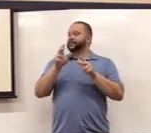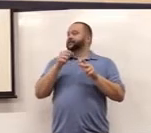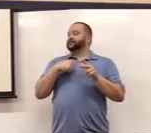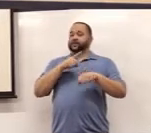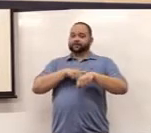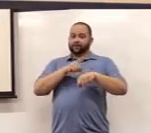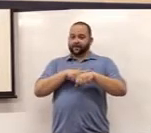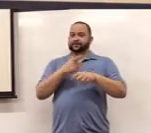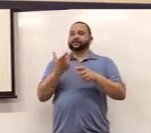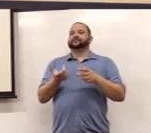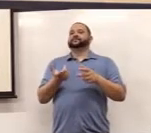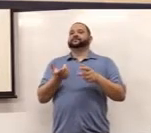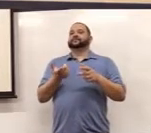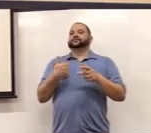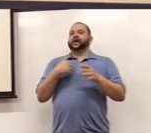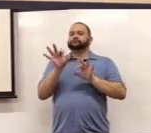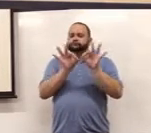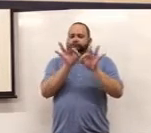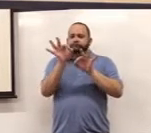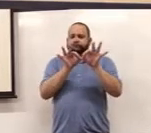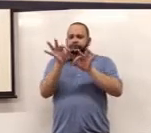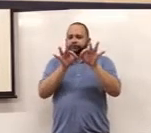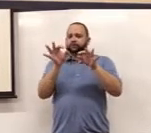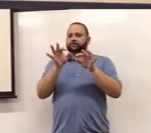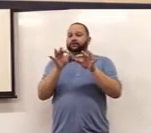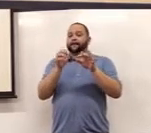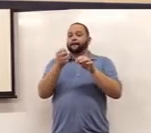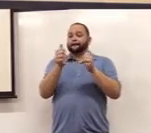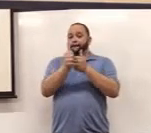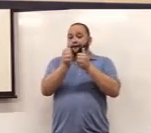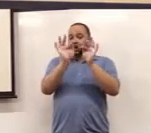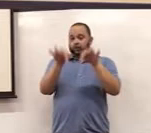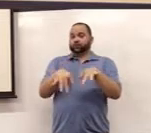das variações, né? A gente já está num momento totalmente construído de fim.